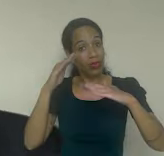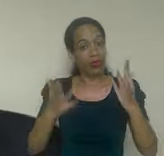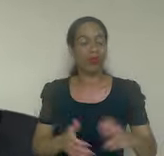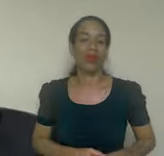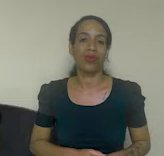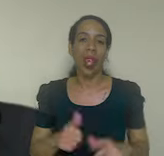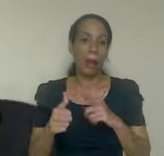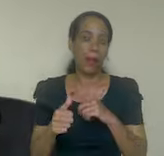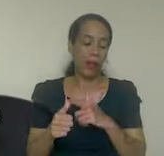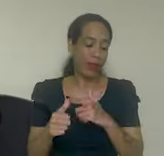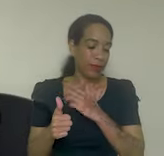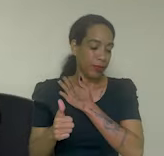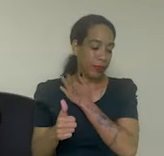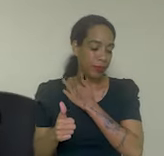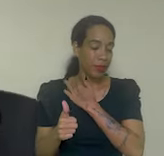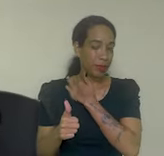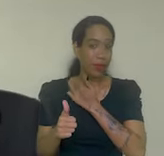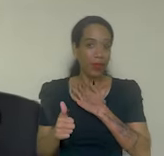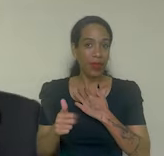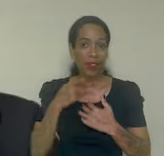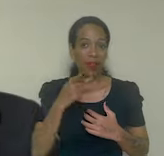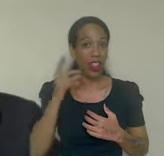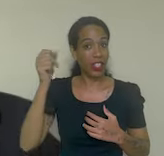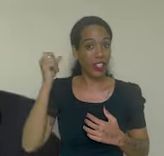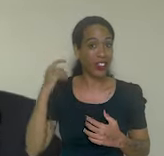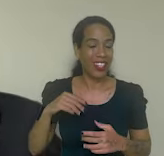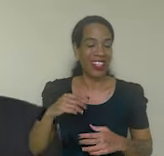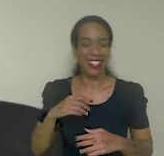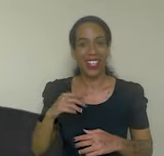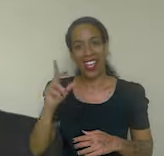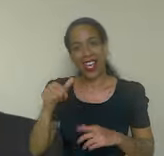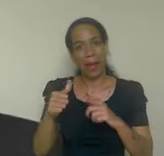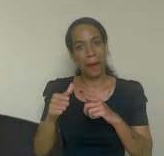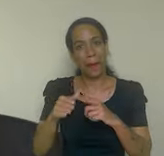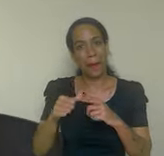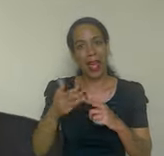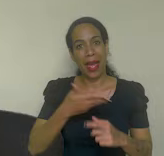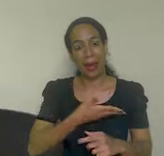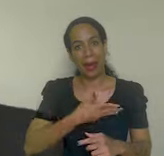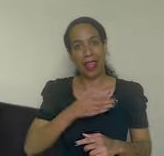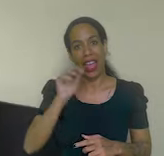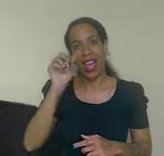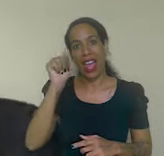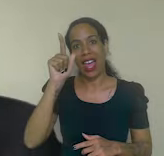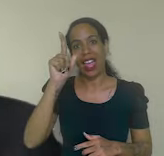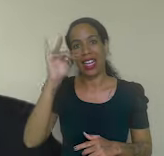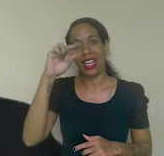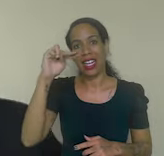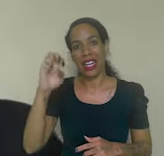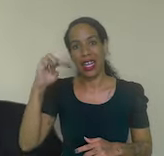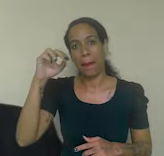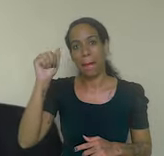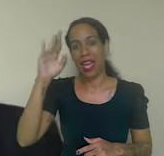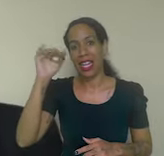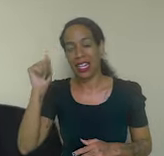programa. A primeira que eu vou falar, vou pela ordem de antiguidade aqui, meninas. A primeira é a minha querida amiga Aline